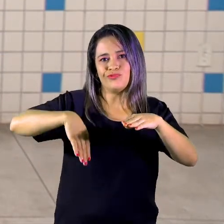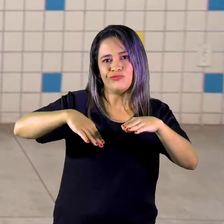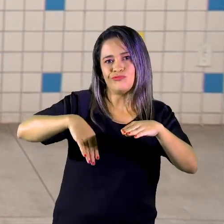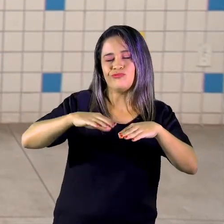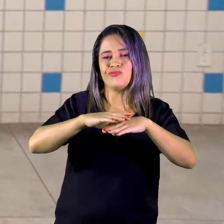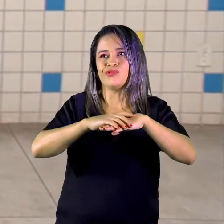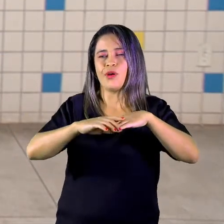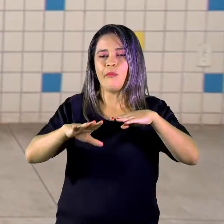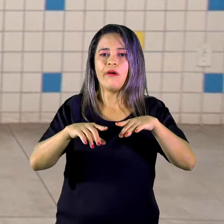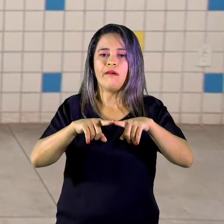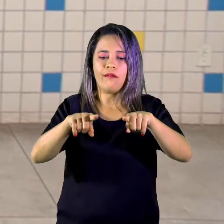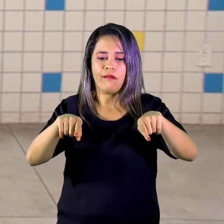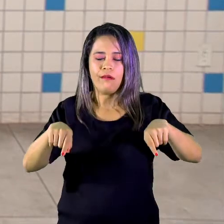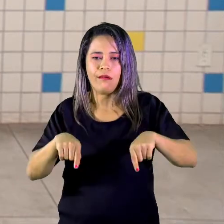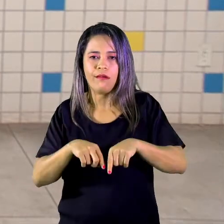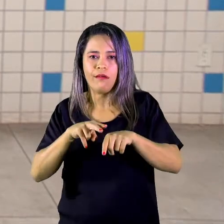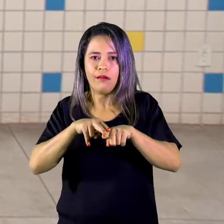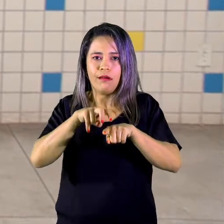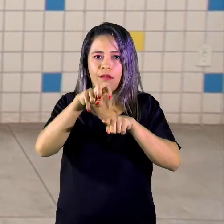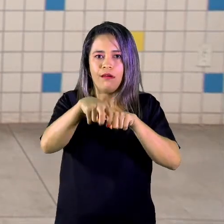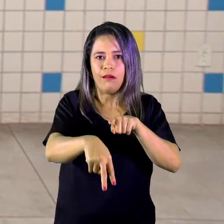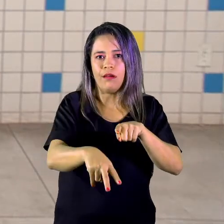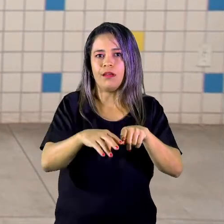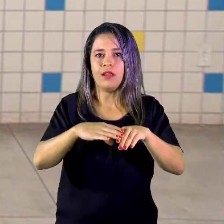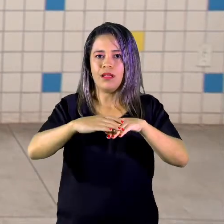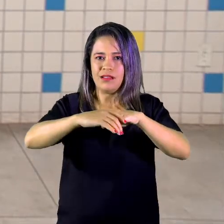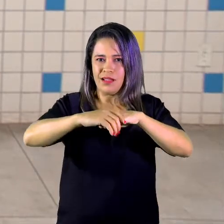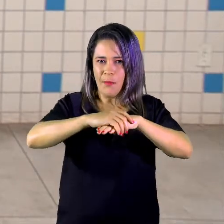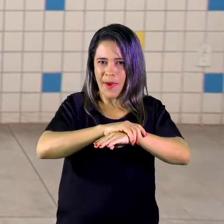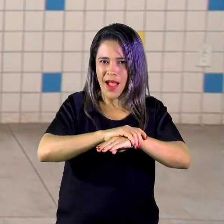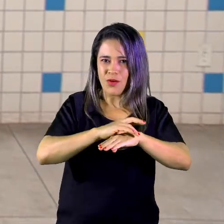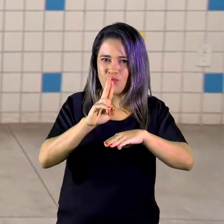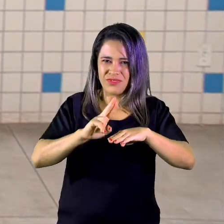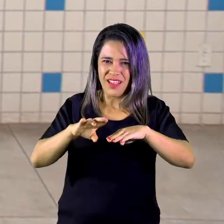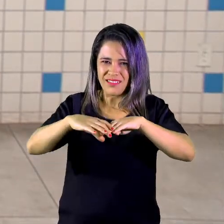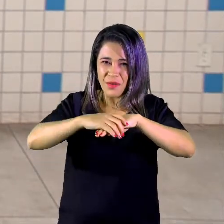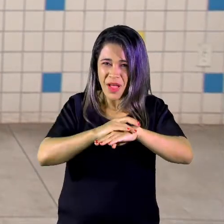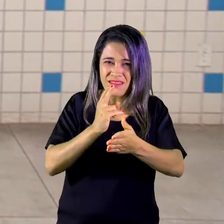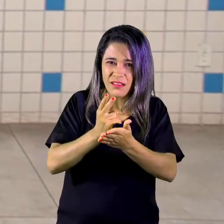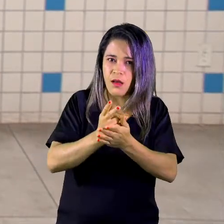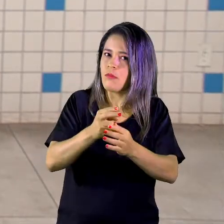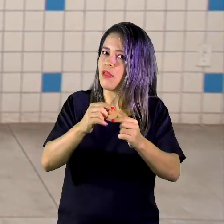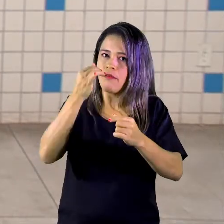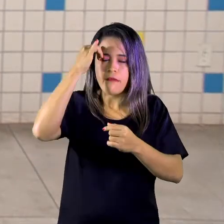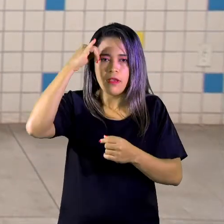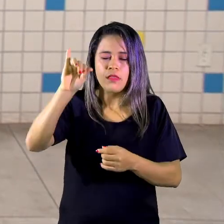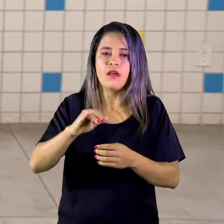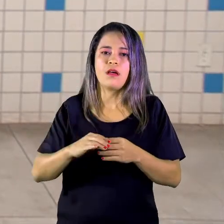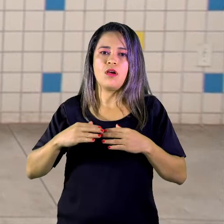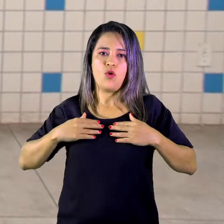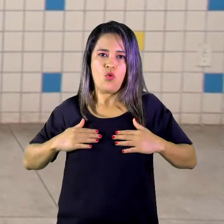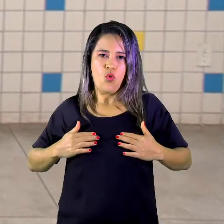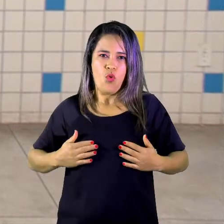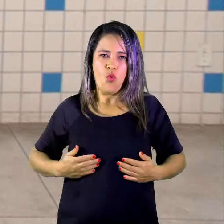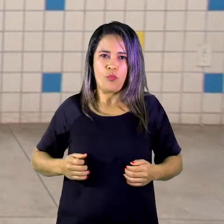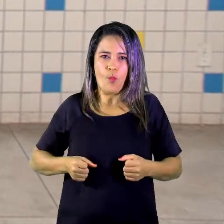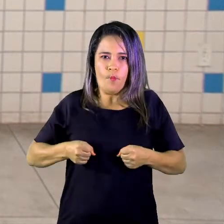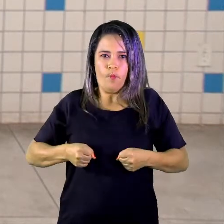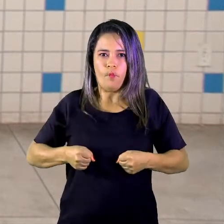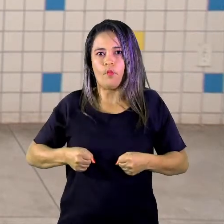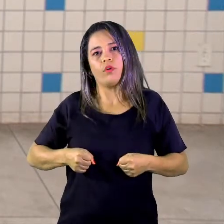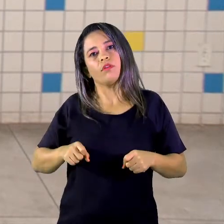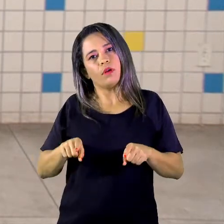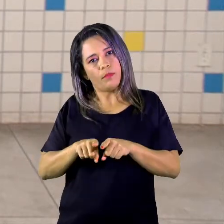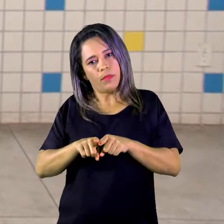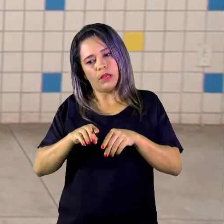sapatos fechados por longos períodos, evitar utilizar roupas justas frequentemente e evitar